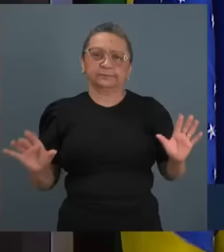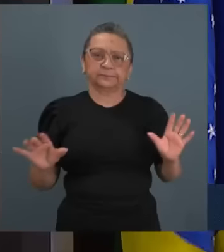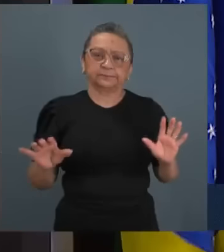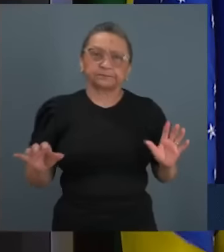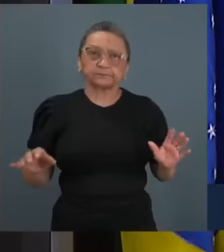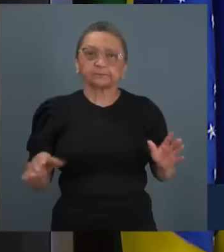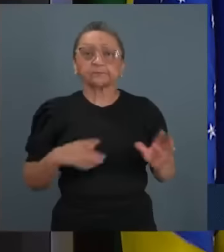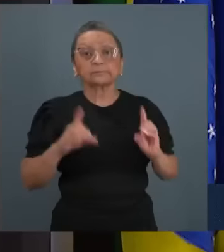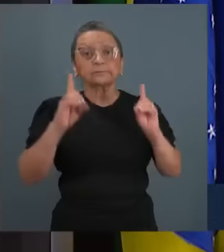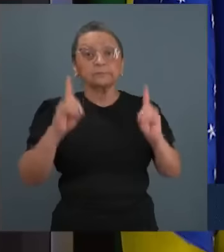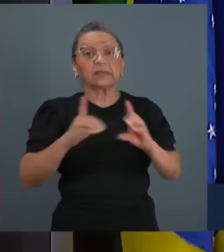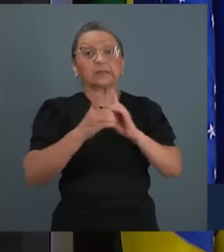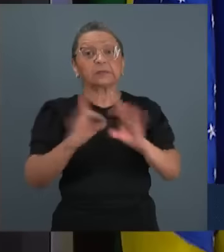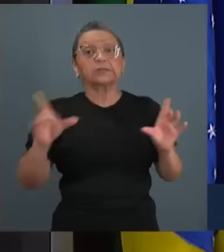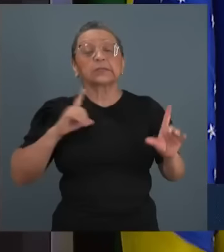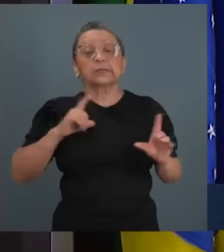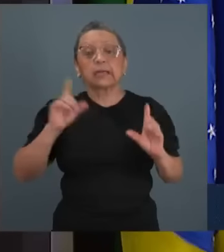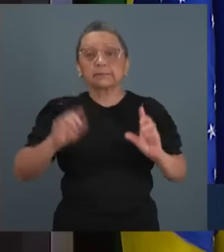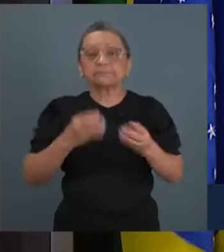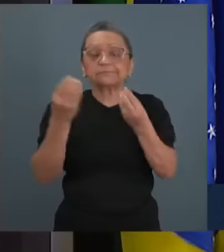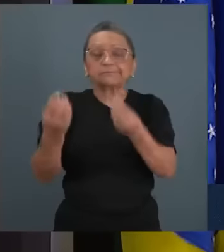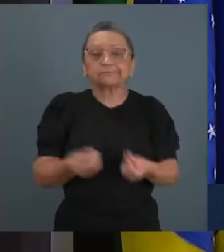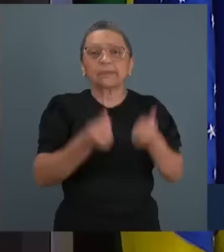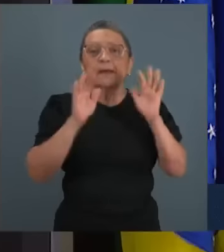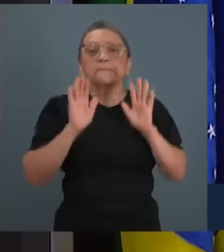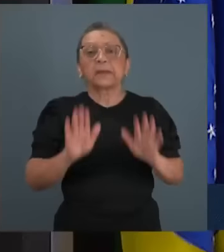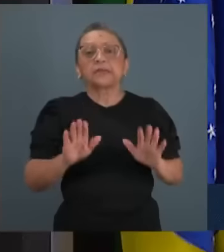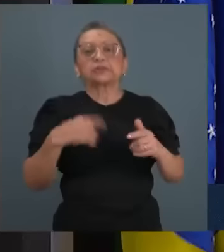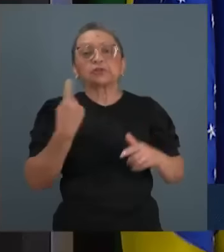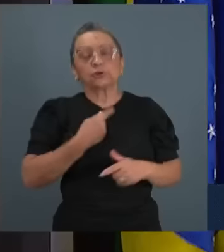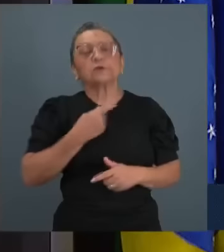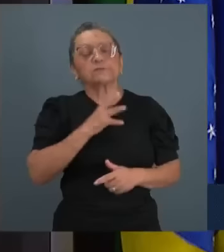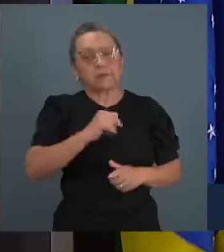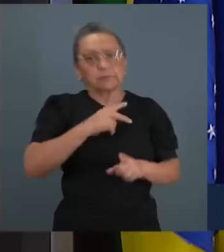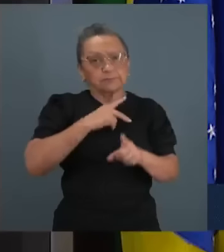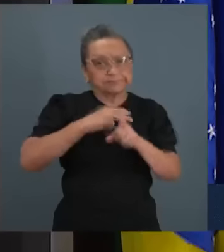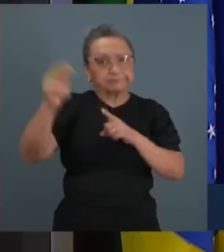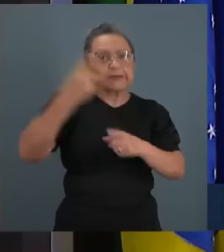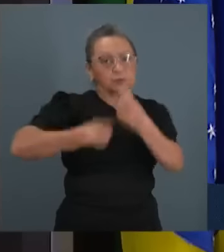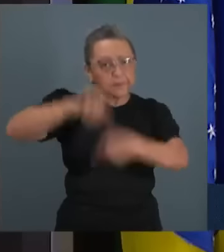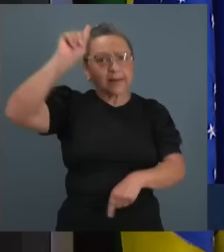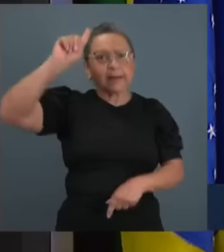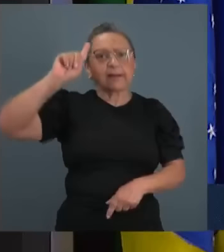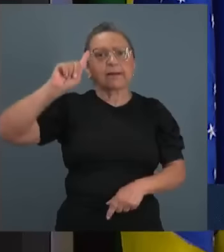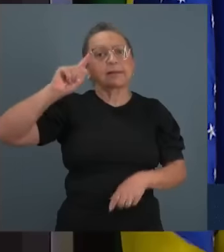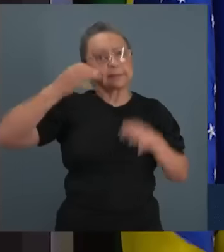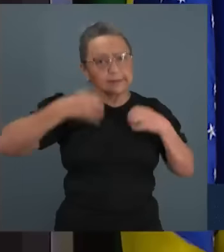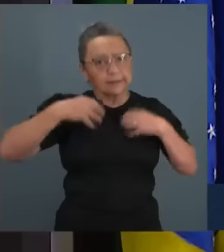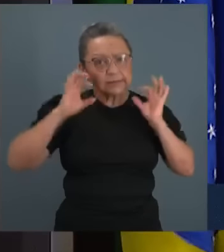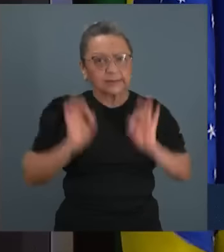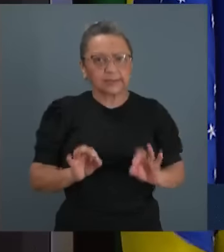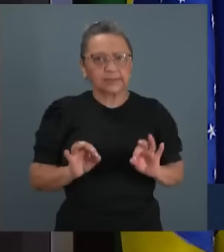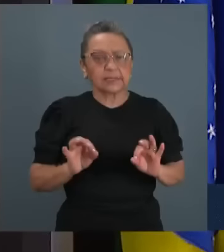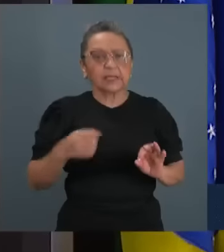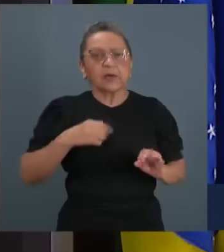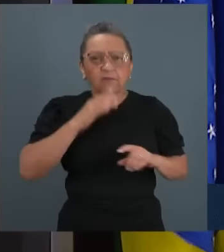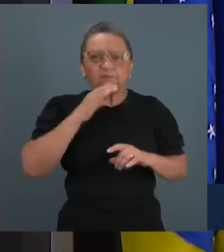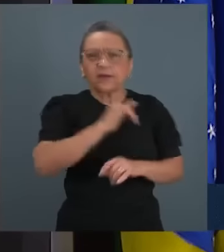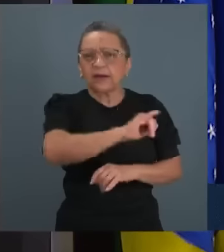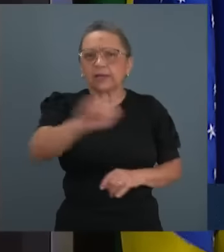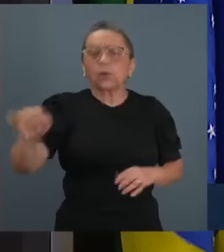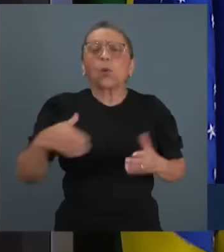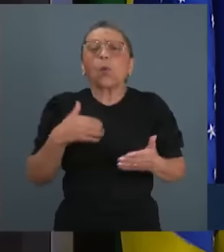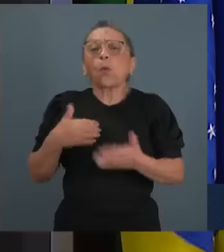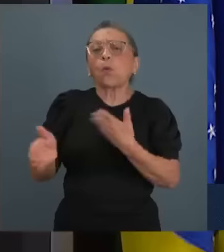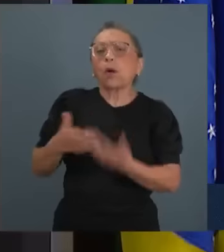a democracia que está em frangalhos. Mas nós vamos vencer, não tenha dúvida disso. E eu digo para vocês,